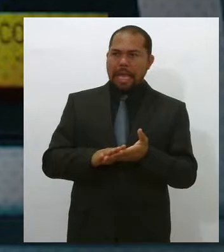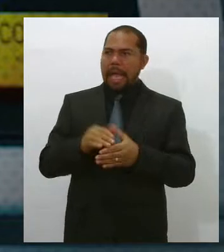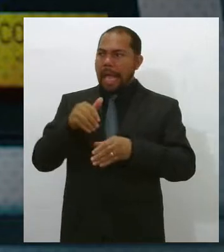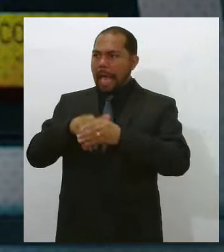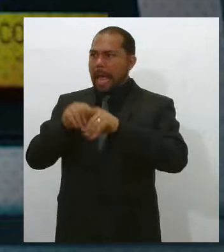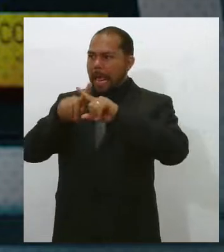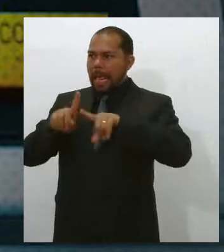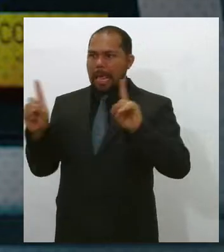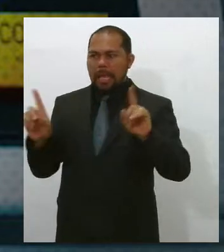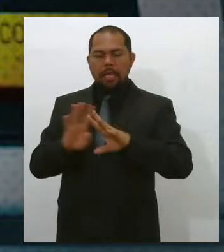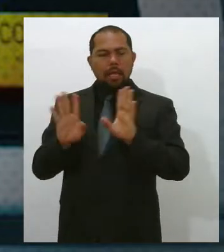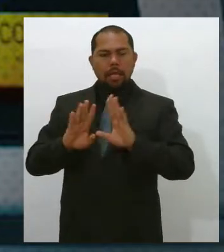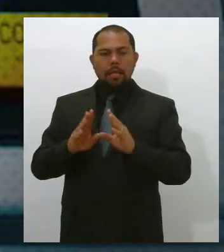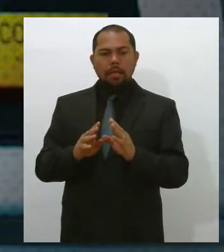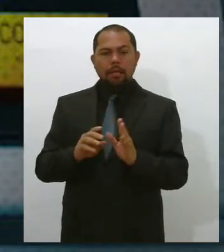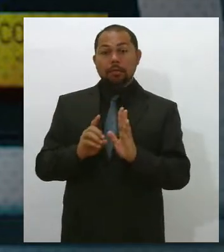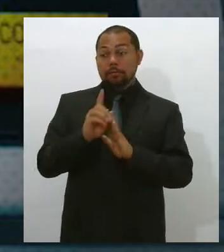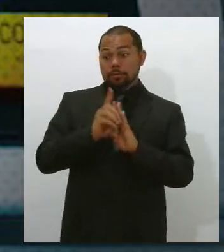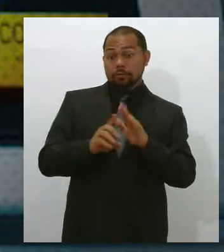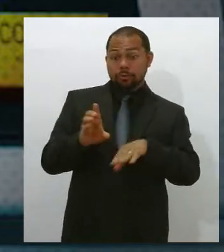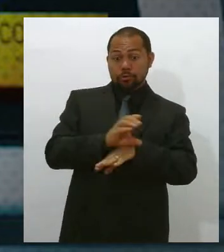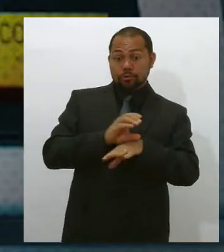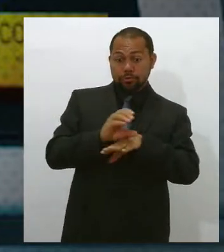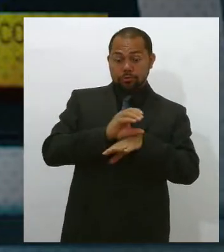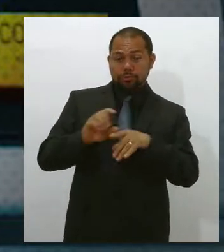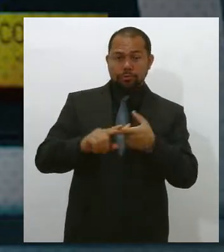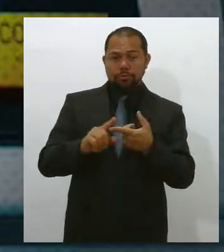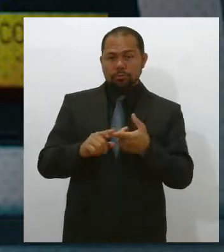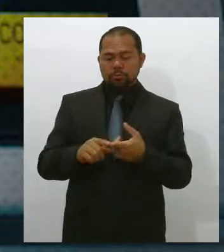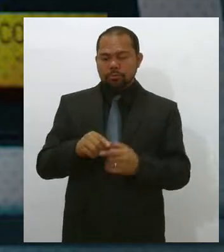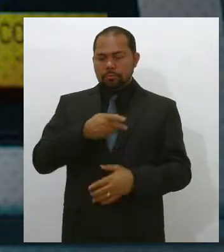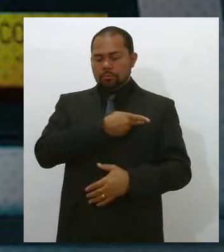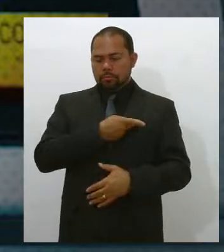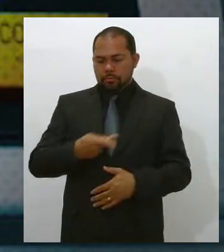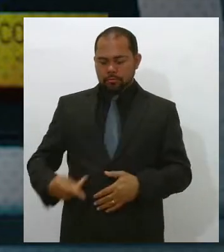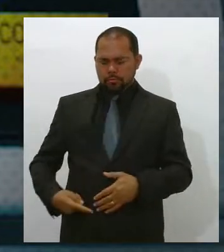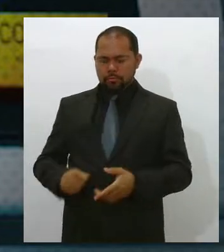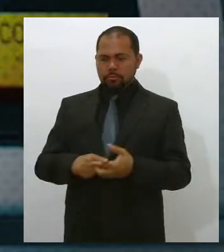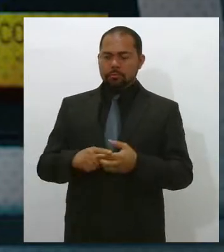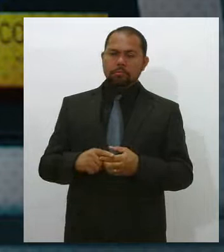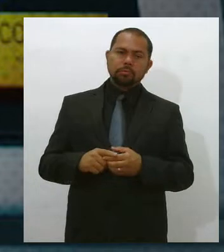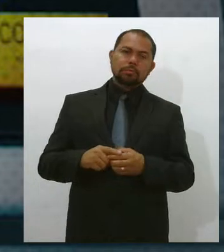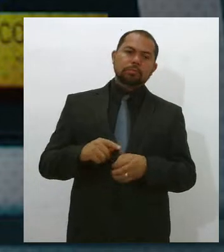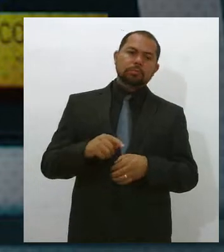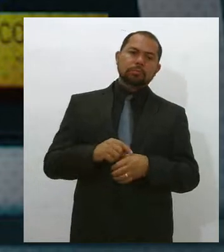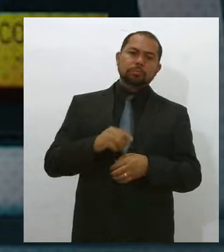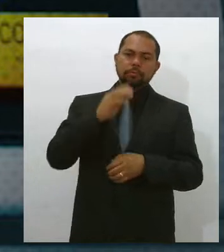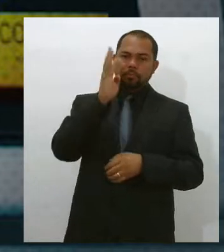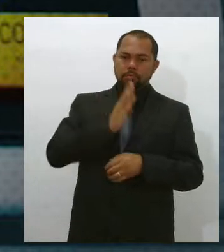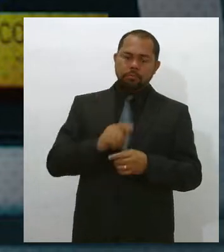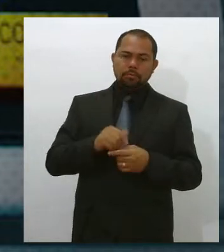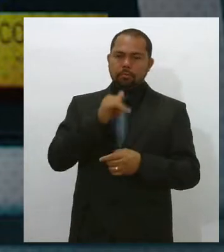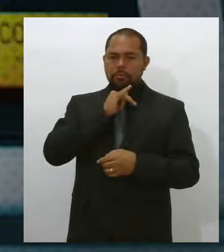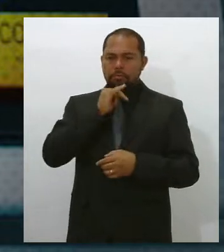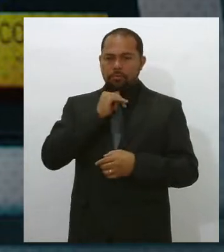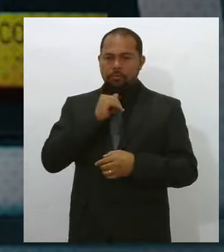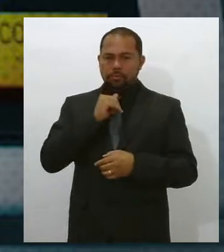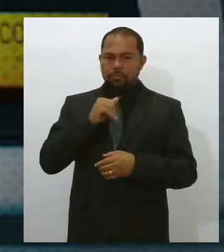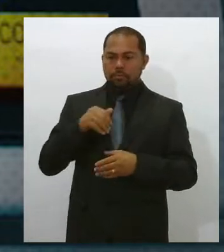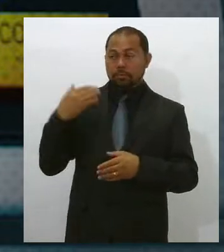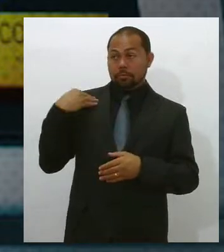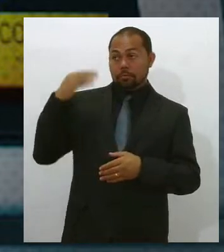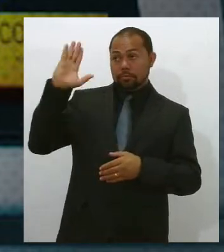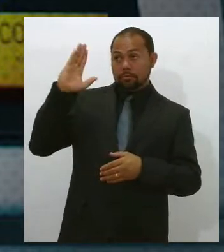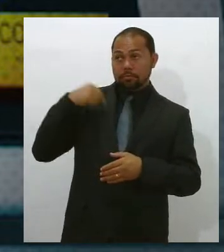expresso na própria constituição para o cargo de presidente da república por exemplo é eleito o candidato que obtiver a maioria